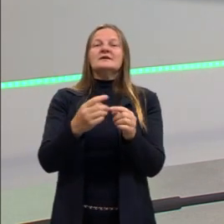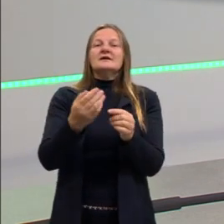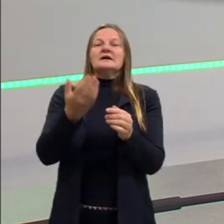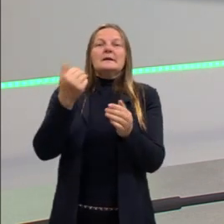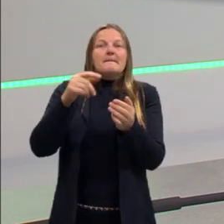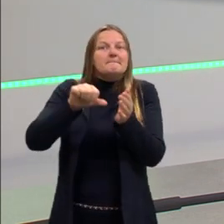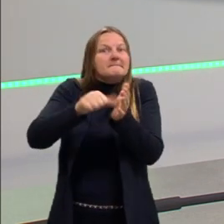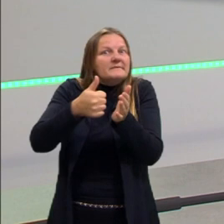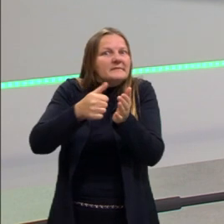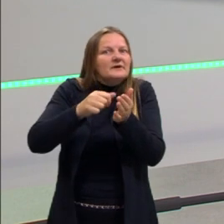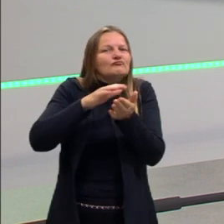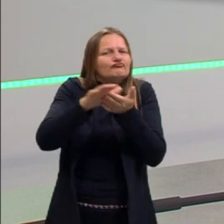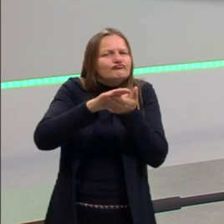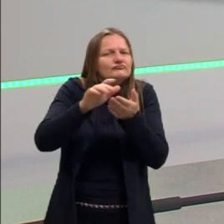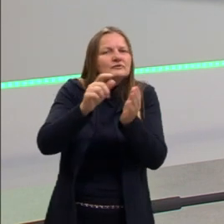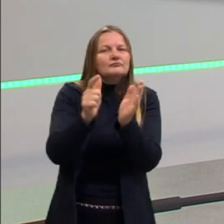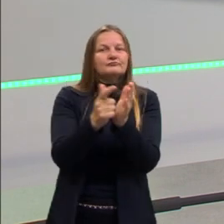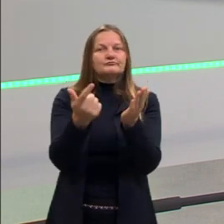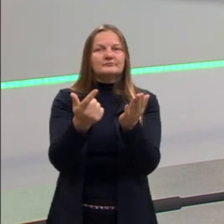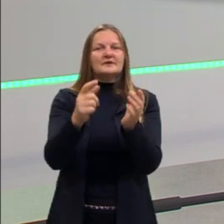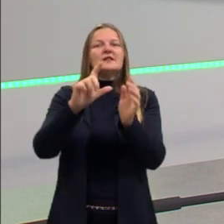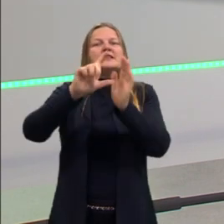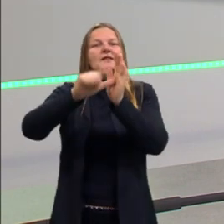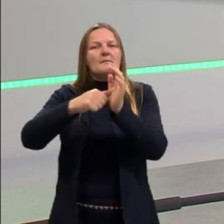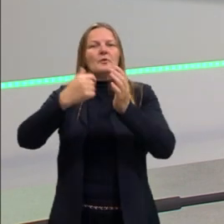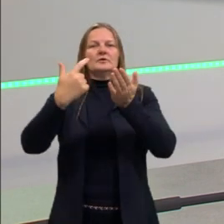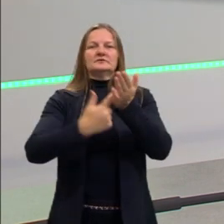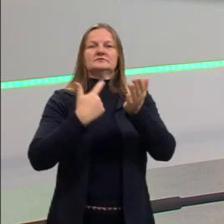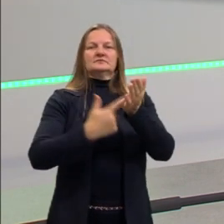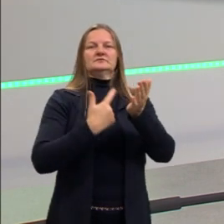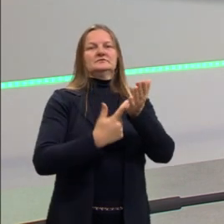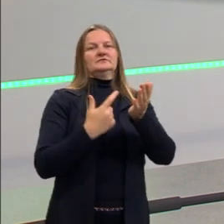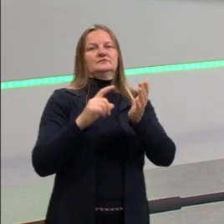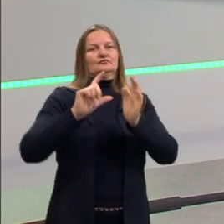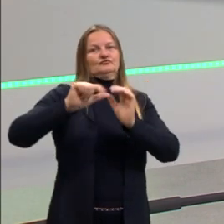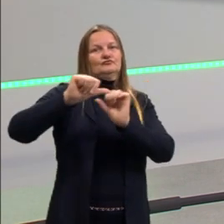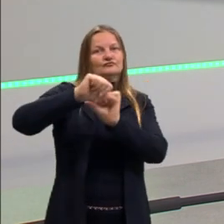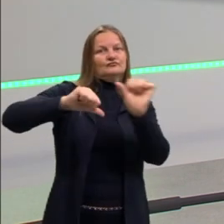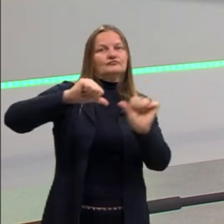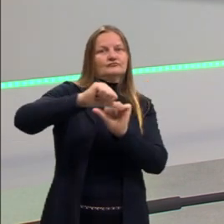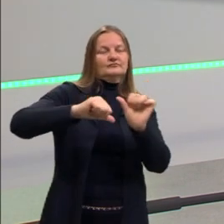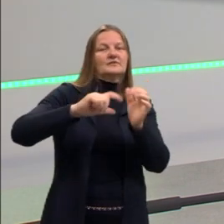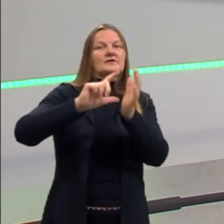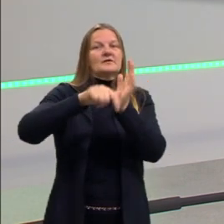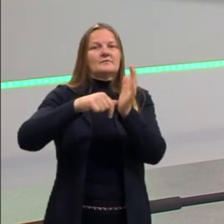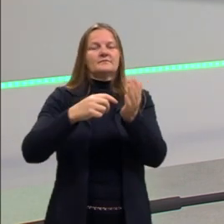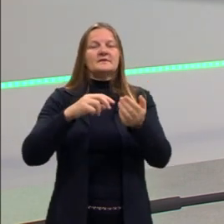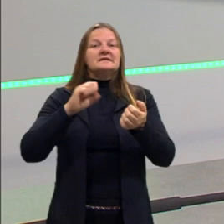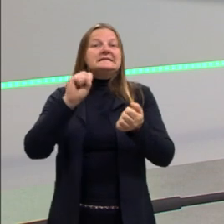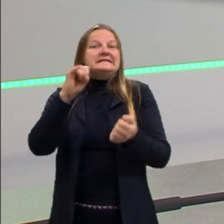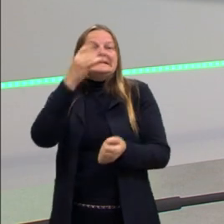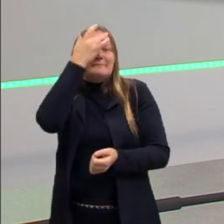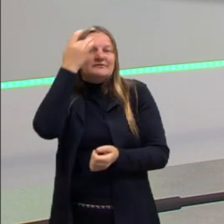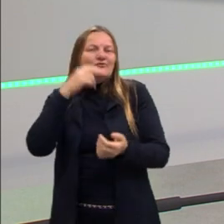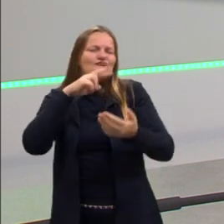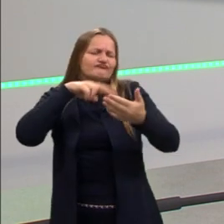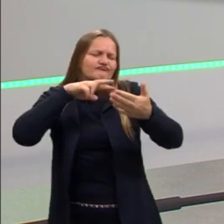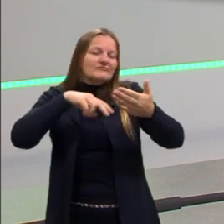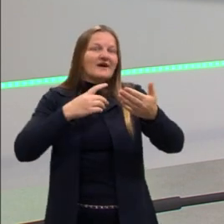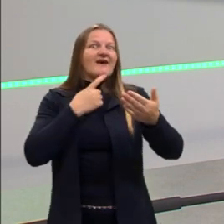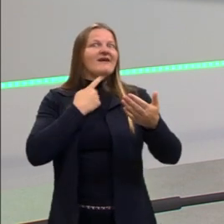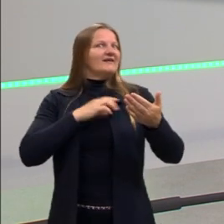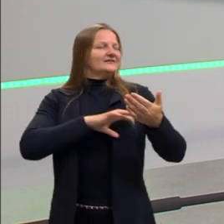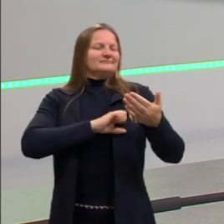publicado nos folhetins para depois a obra ser publicada como livro então se esse novo público leitor se agradasse